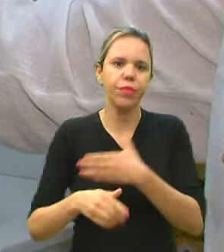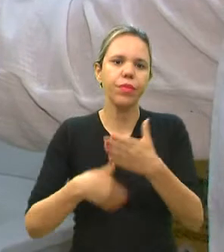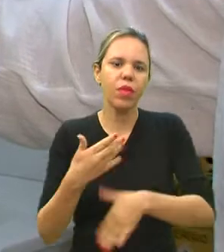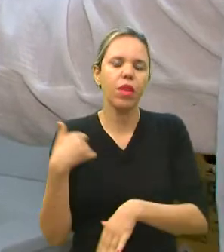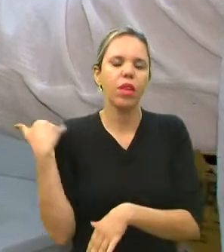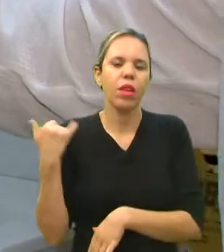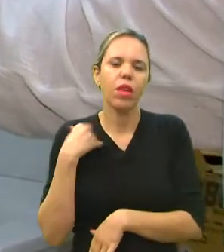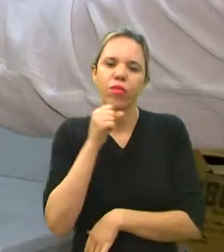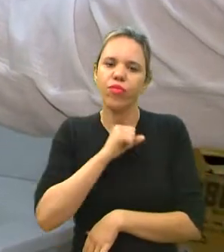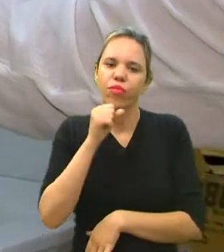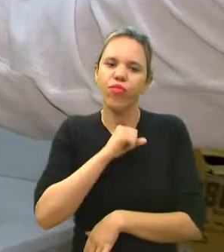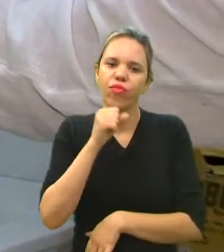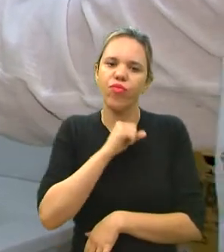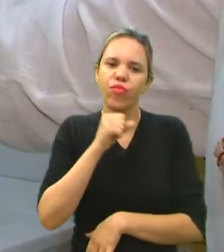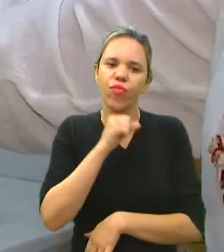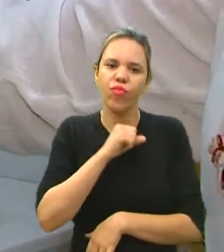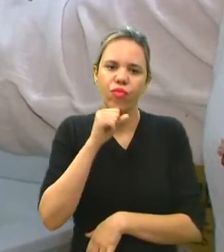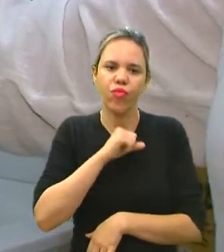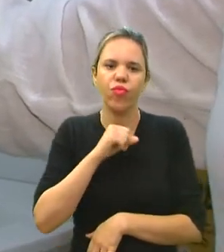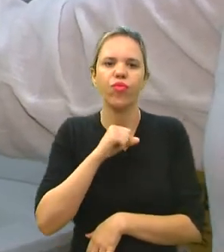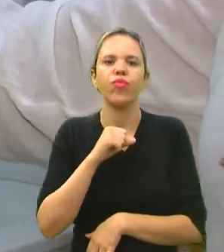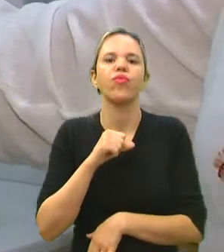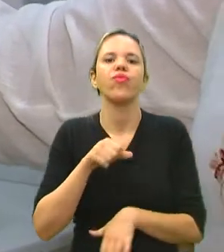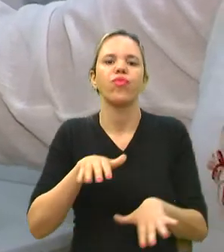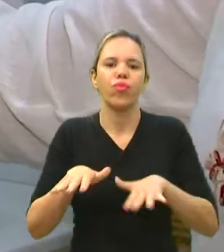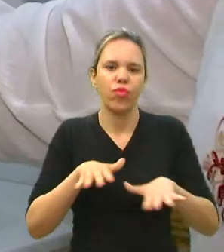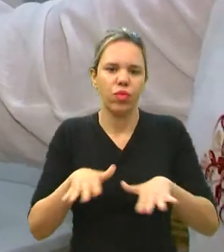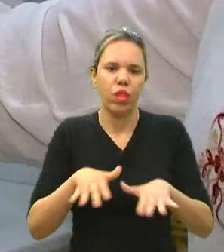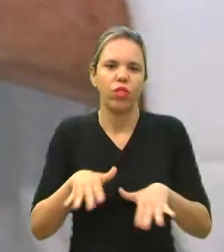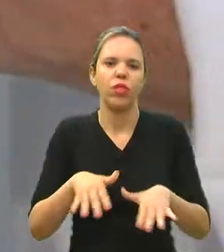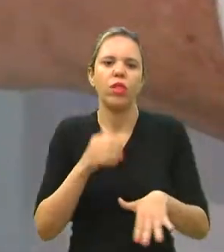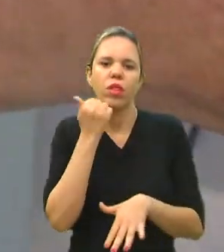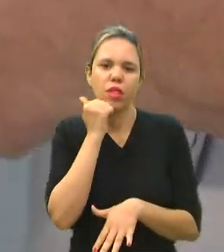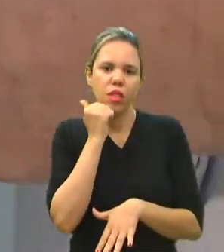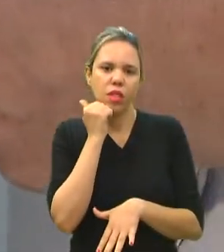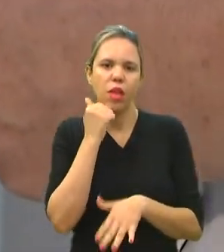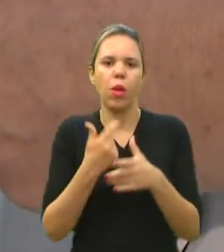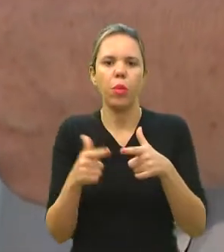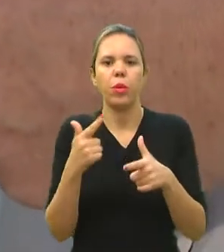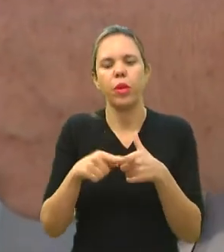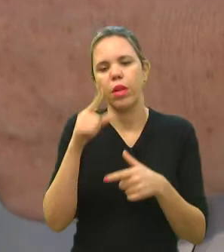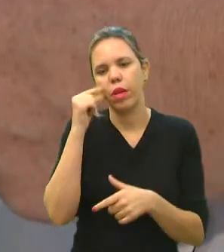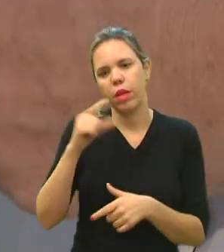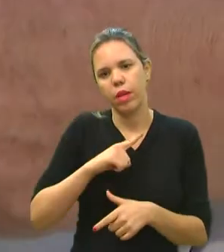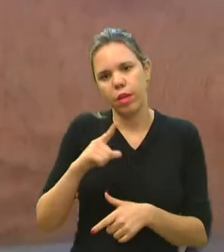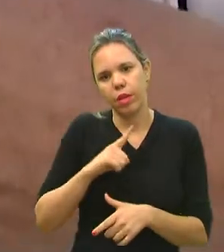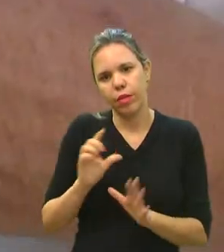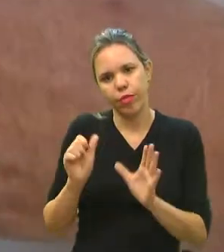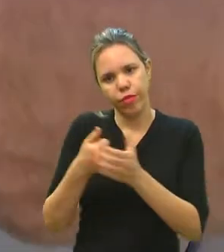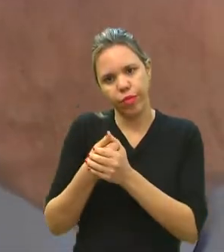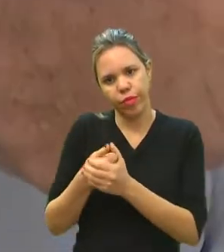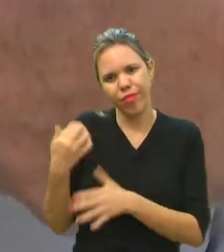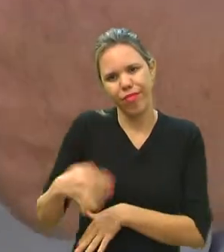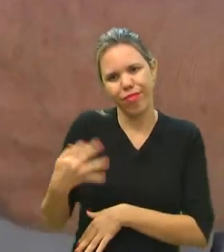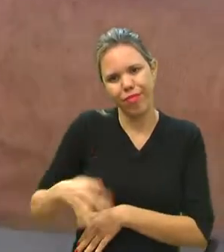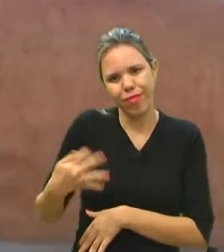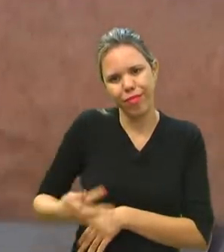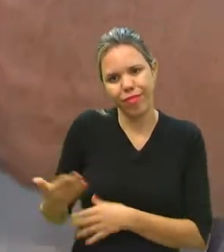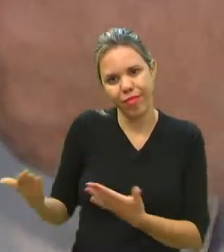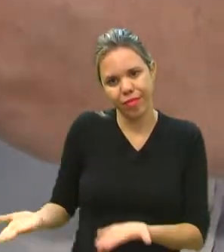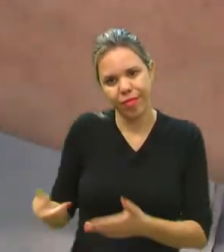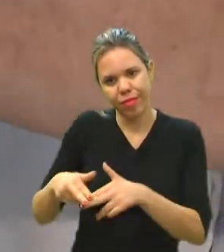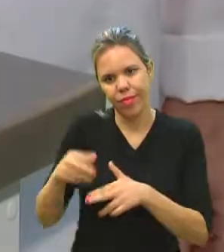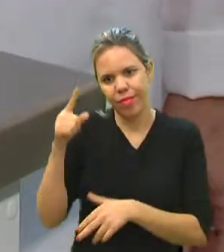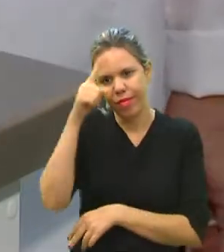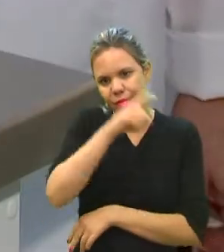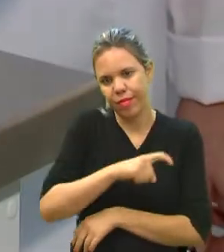Ele acontece com a idade, com o envelhecimento dessa articulação. O problema dos gatos é que eles têm a tendência de esconder a